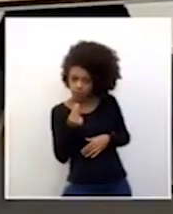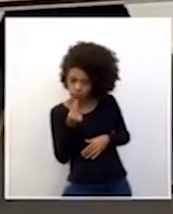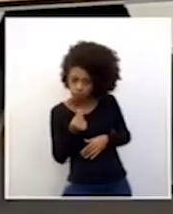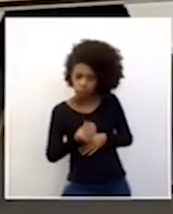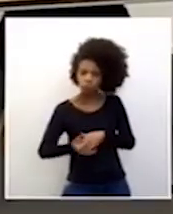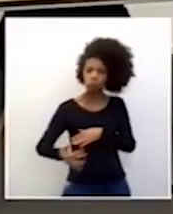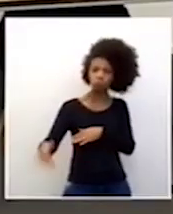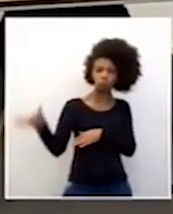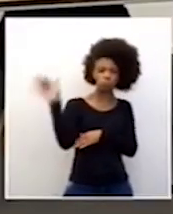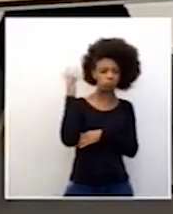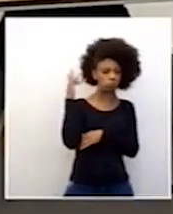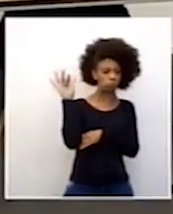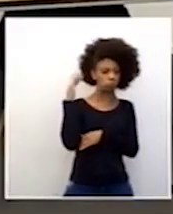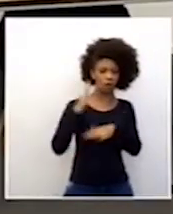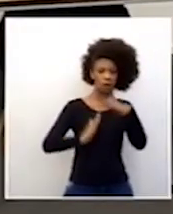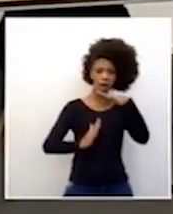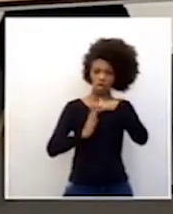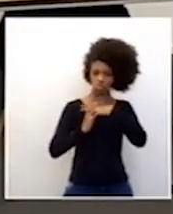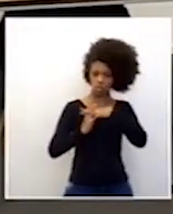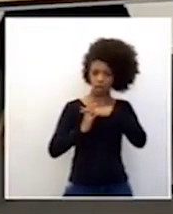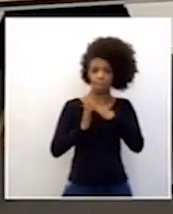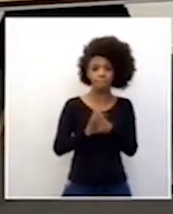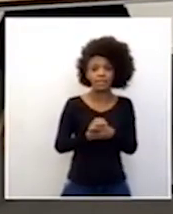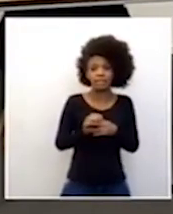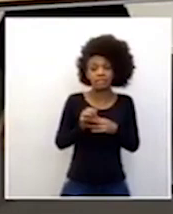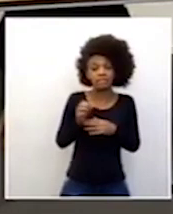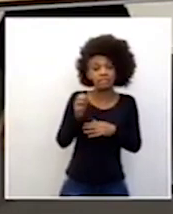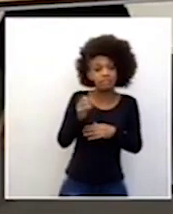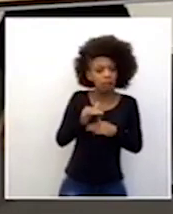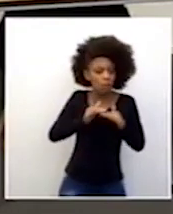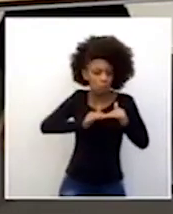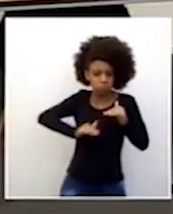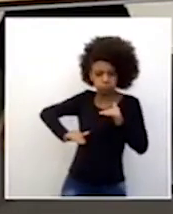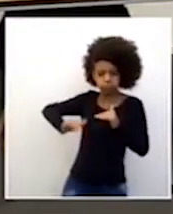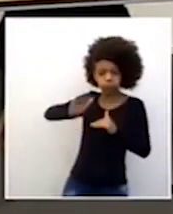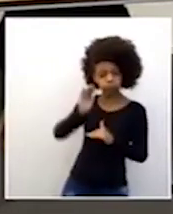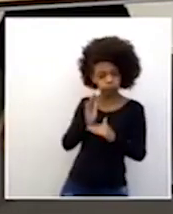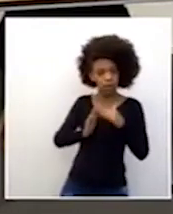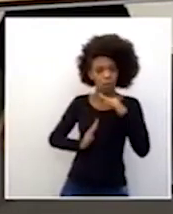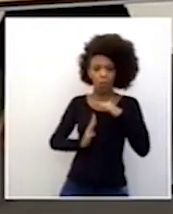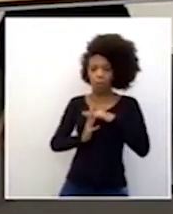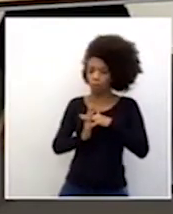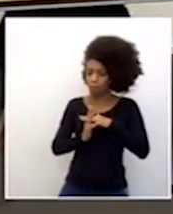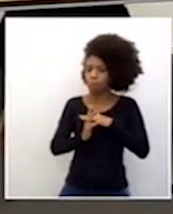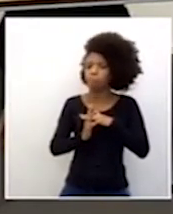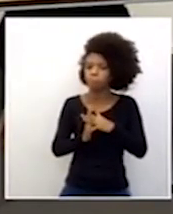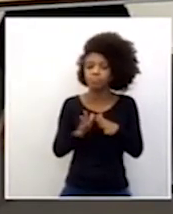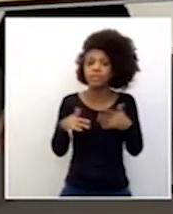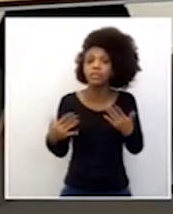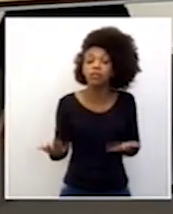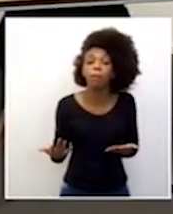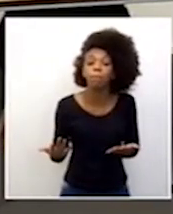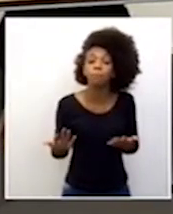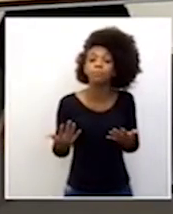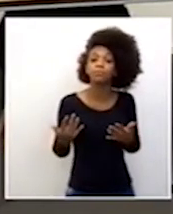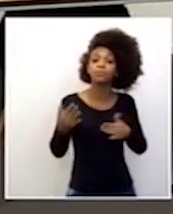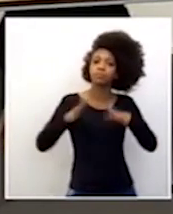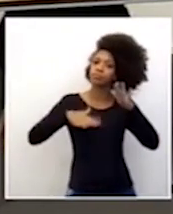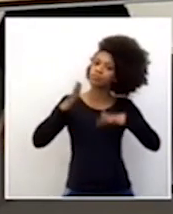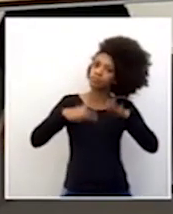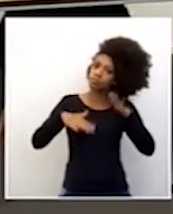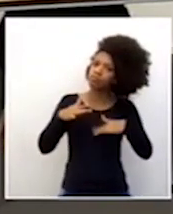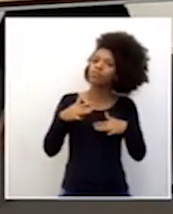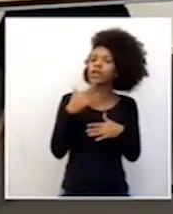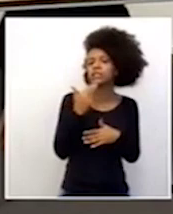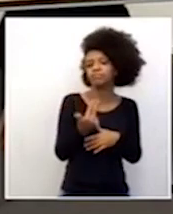Um dos maiores. Um dos maiores, se não o maior. Se não o maior. Se não o maior. Eu vou dizer que ele é incontornável, né? Existem vários gênios que nós